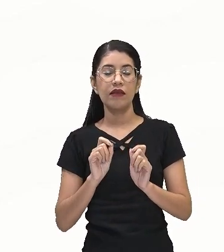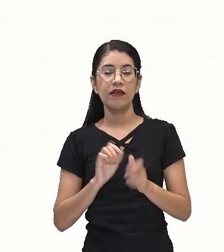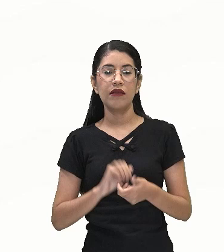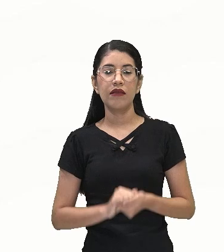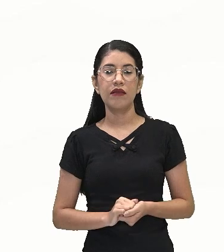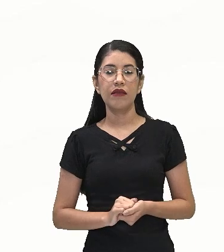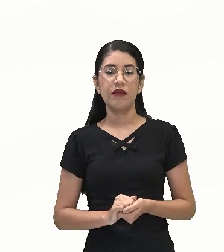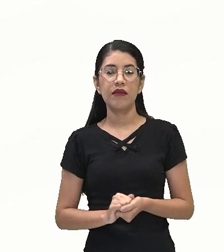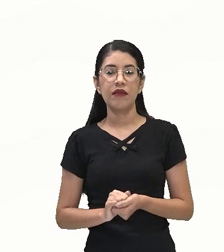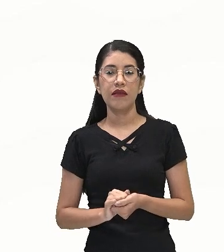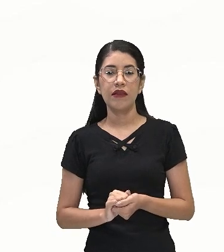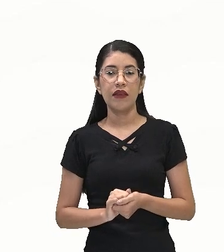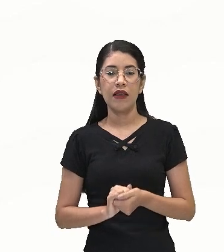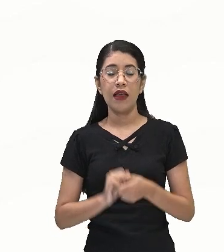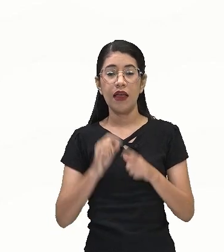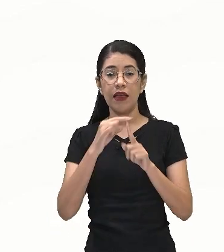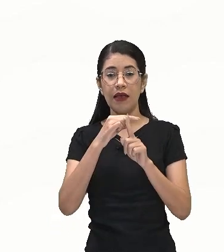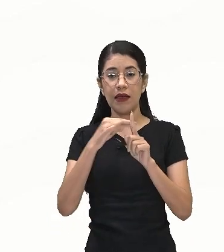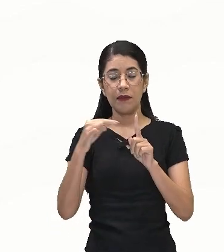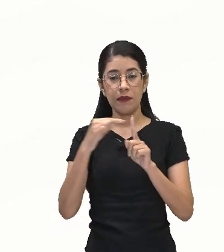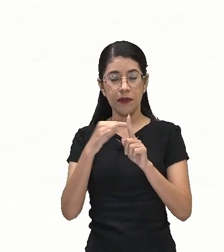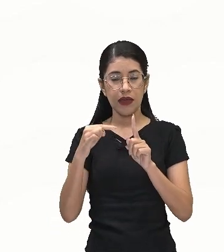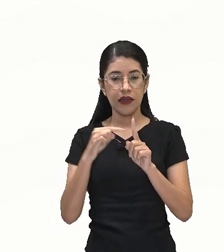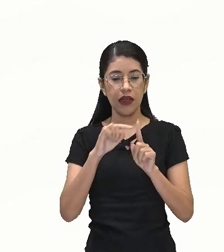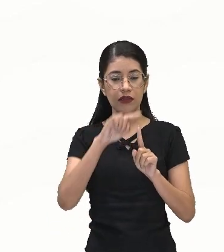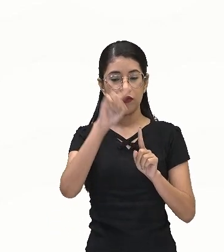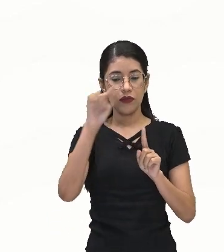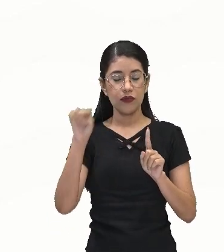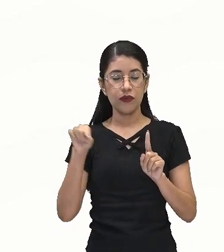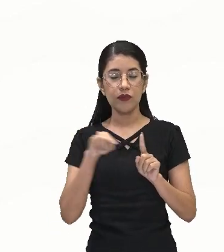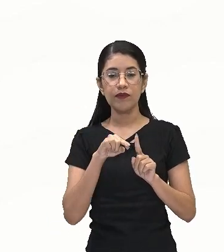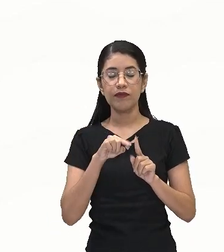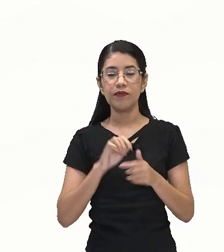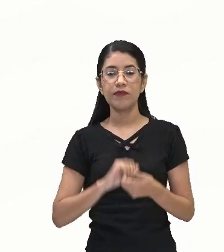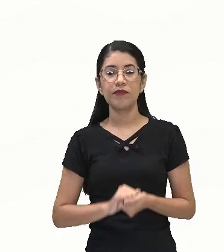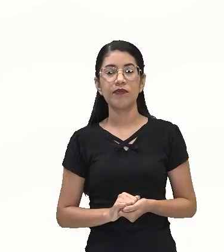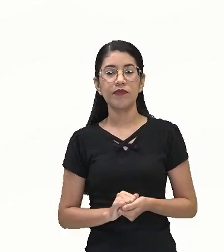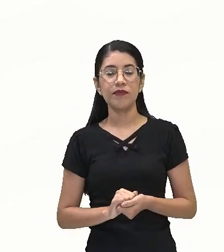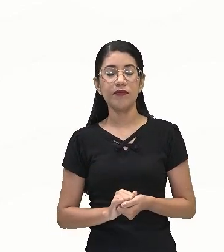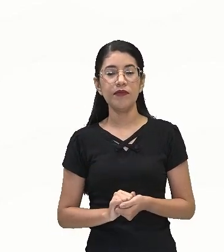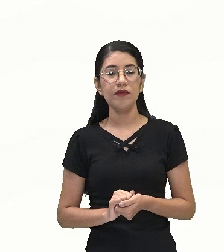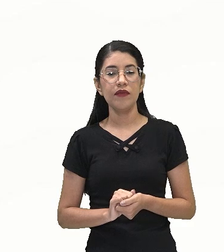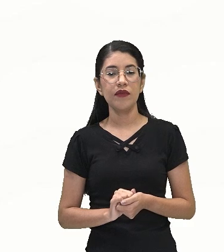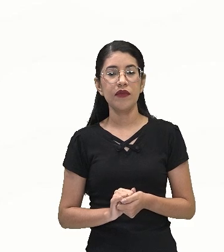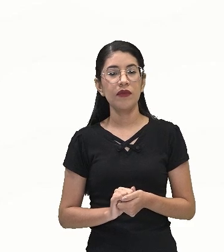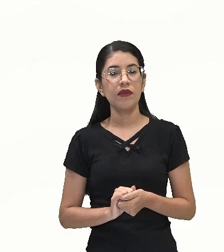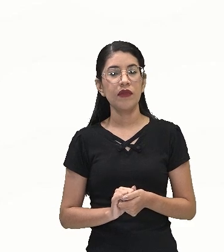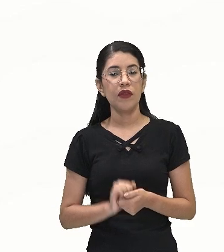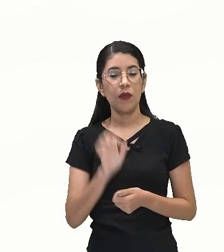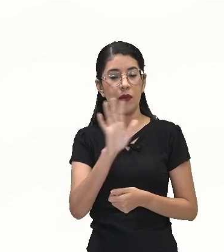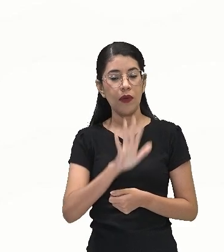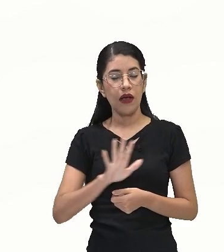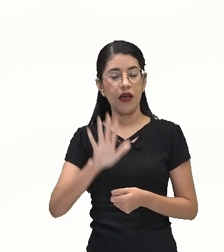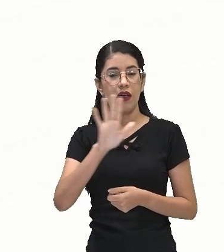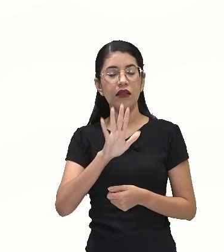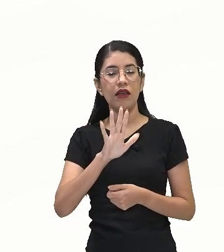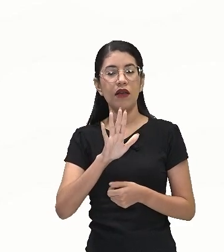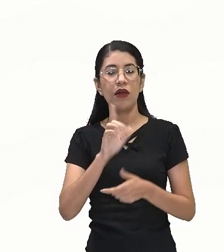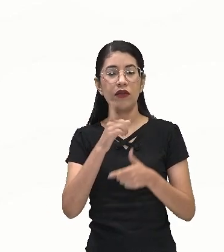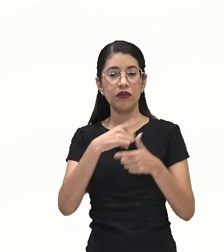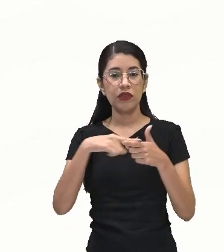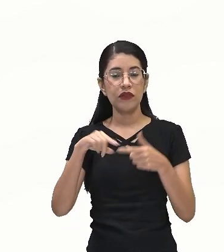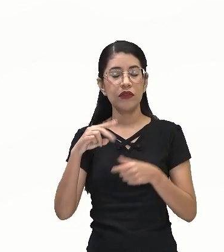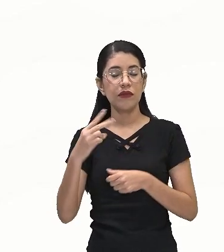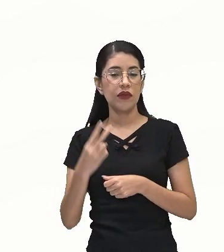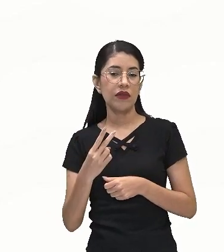O semiperímetro. O que é semiperímetro? É eu pegar meu perímetro e dividir ele por 2, tá bom? É como se